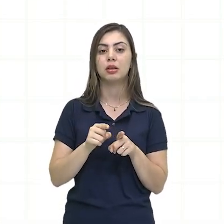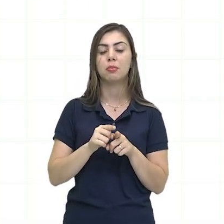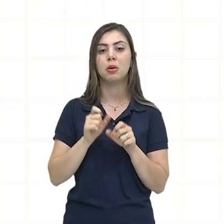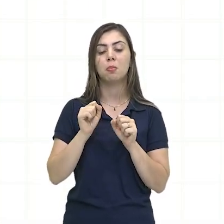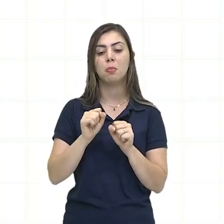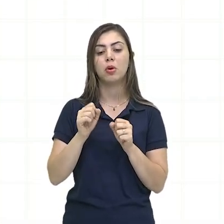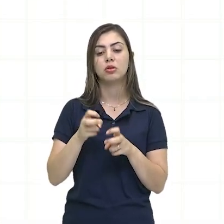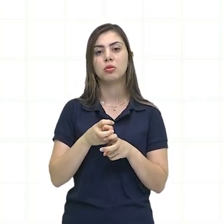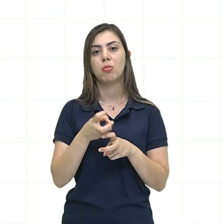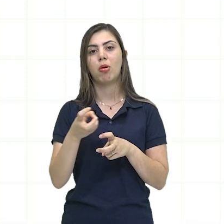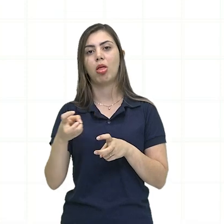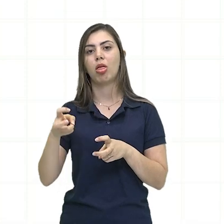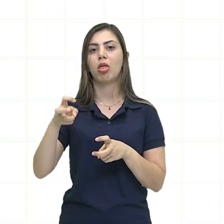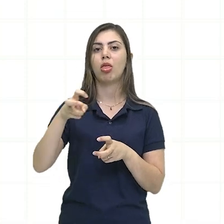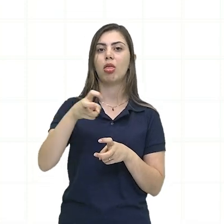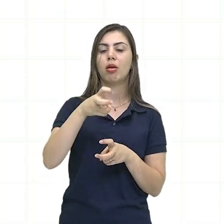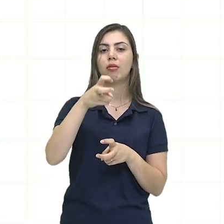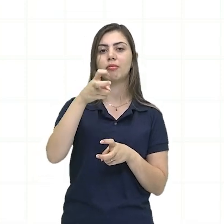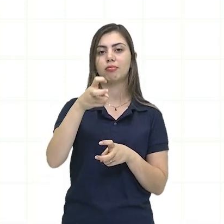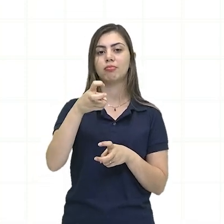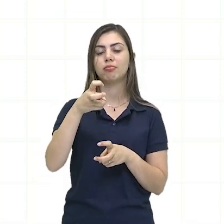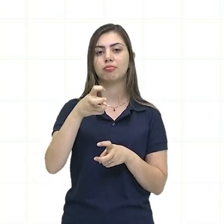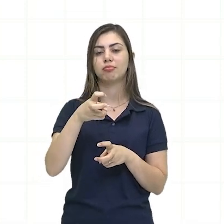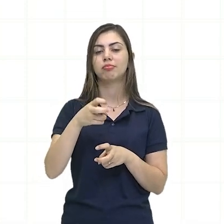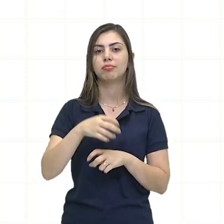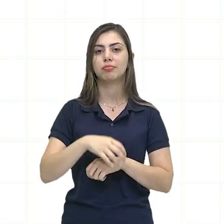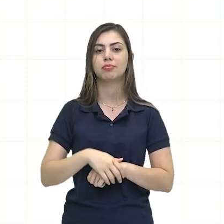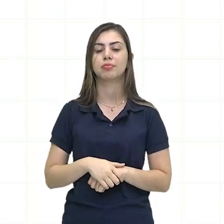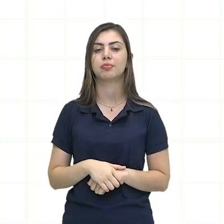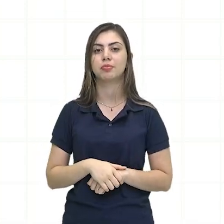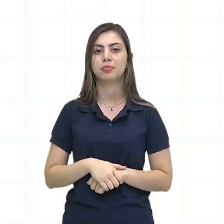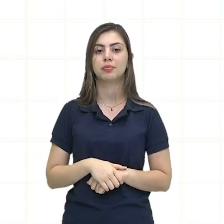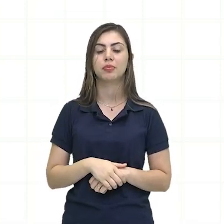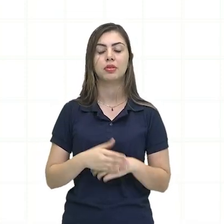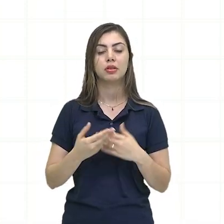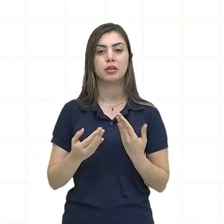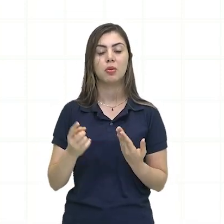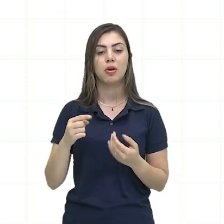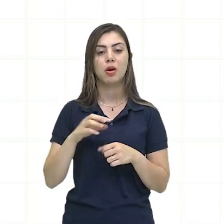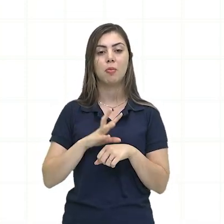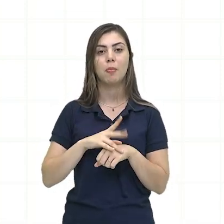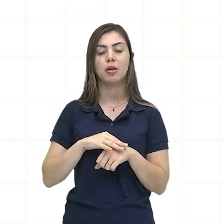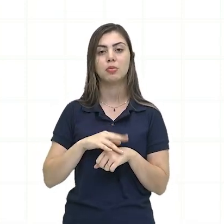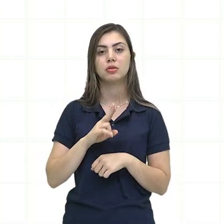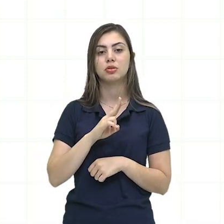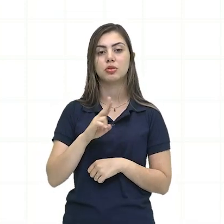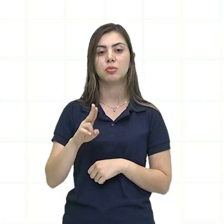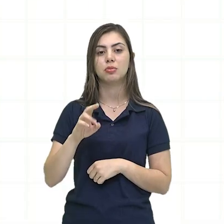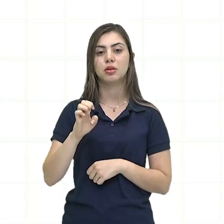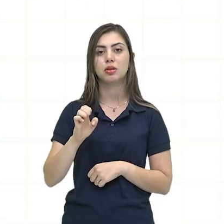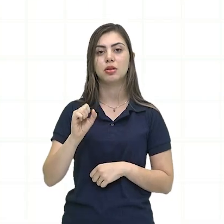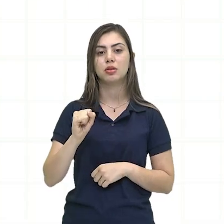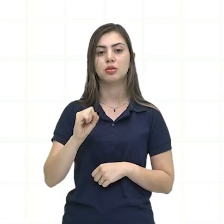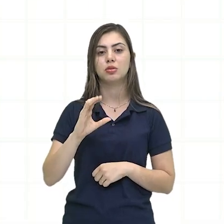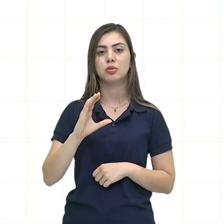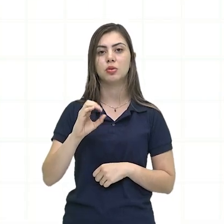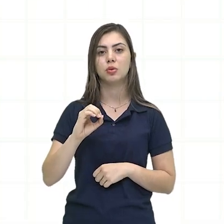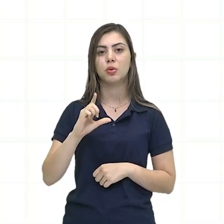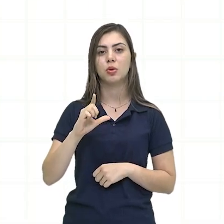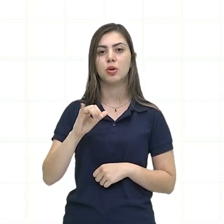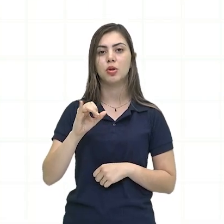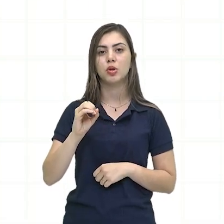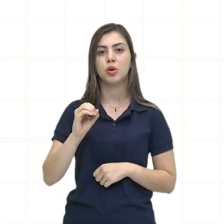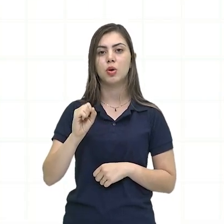escoliose, certo? E a escoliose é o quê? É quando a nossa coluna, ela faz tipo